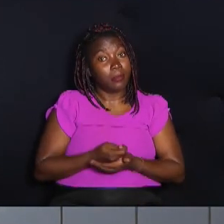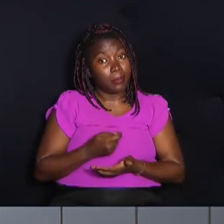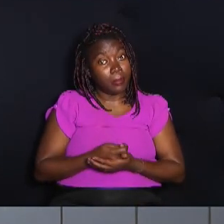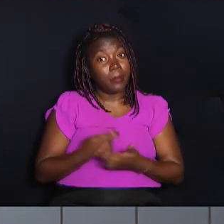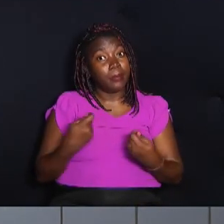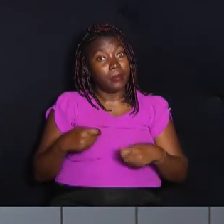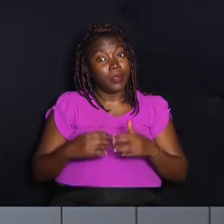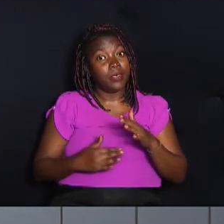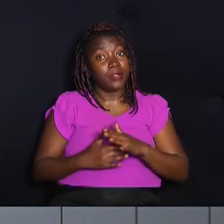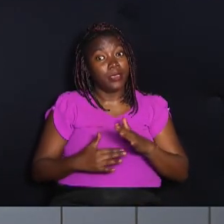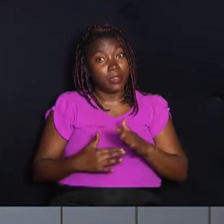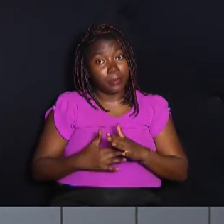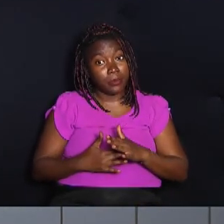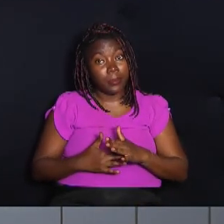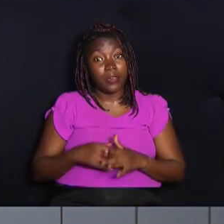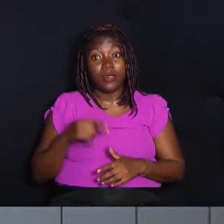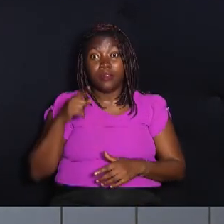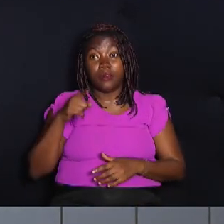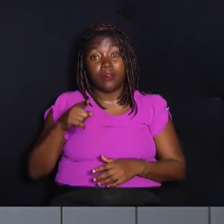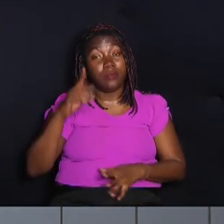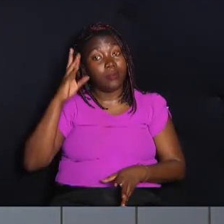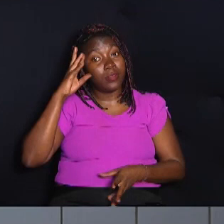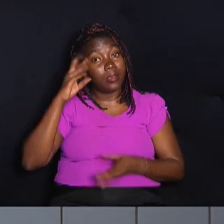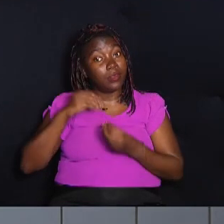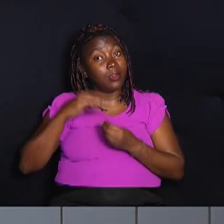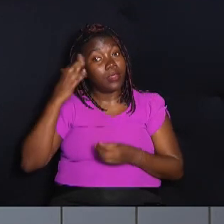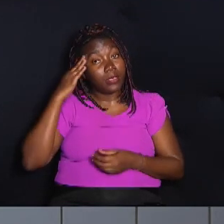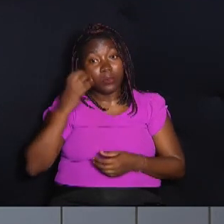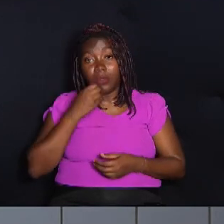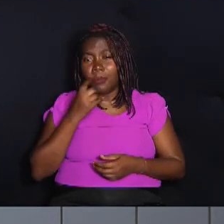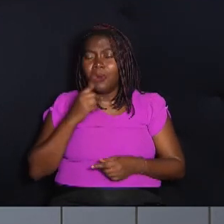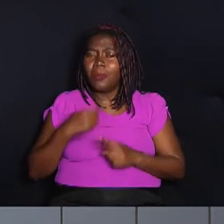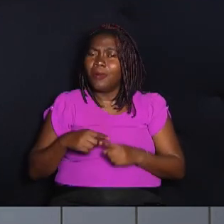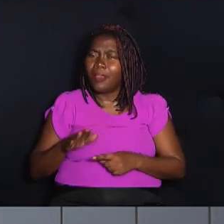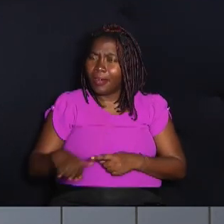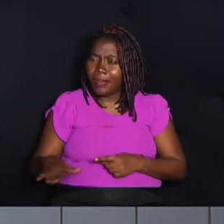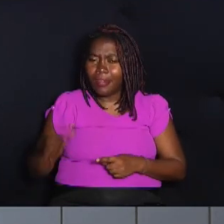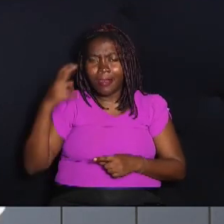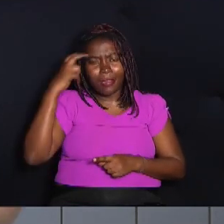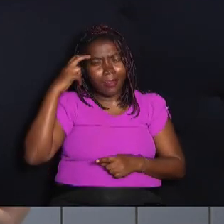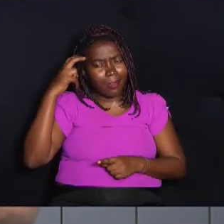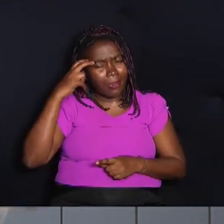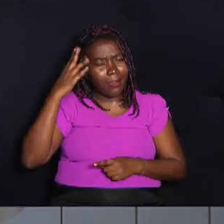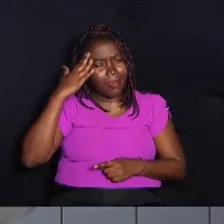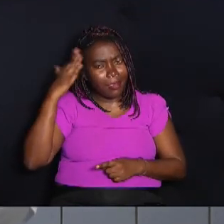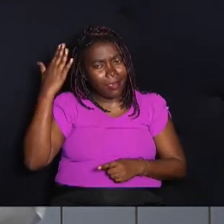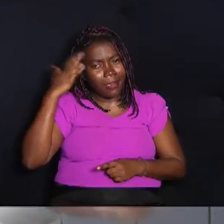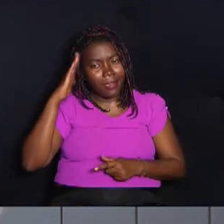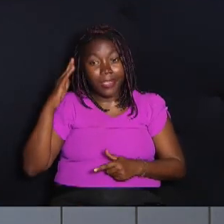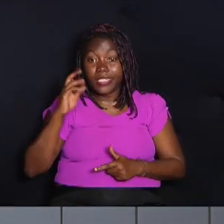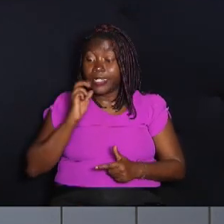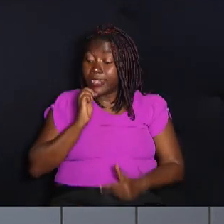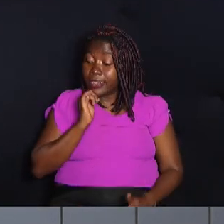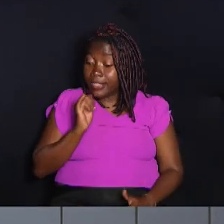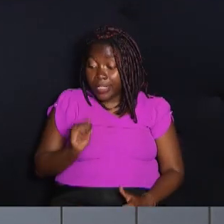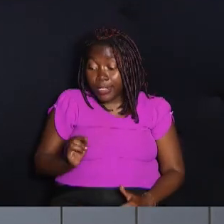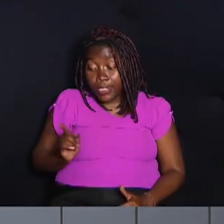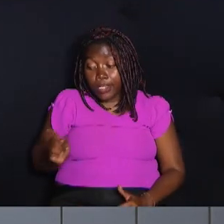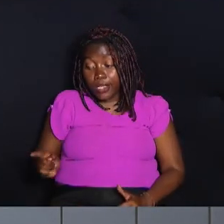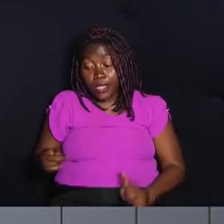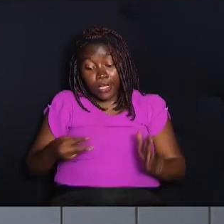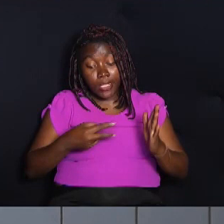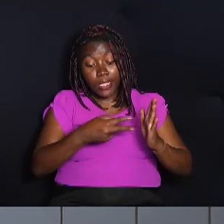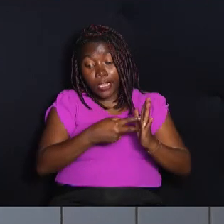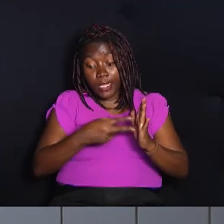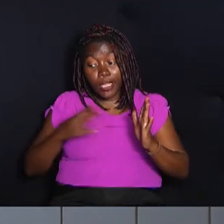vai entender que isso não é bom. Porque as crianças entendem, né? Elas já sabem. Se a gente disser, olha, não coloque o dedo na tomada porque você